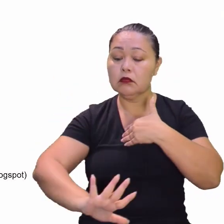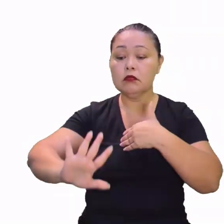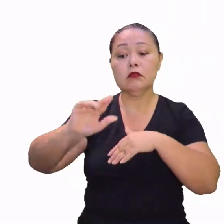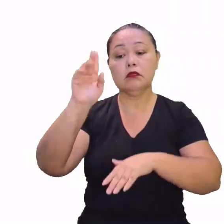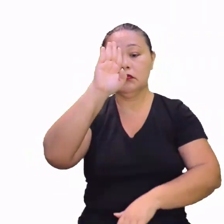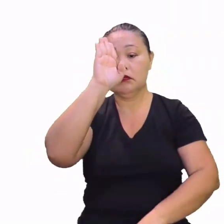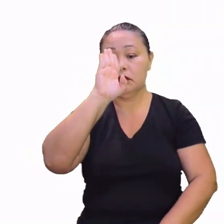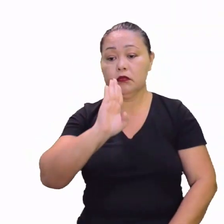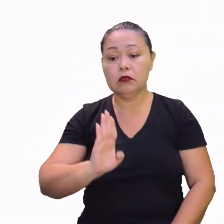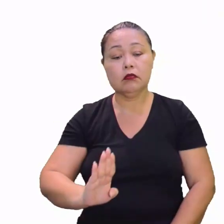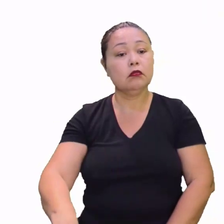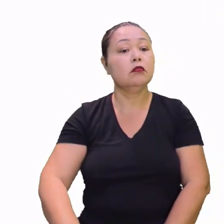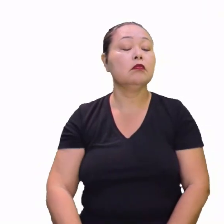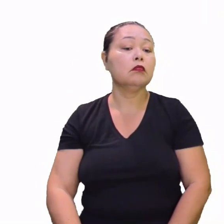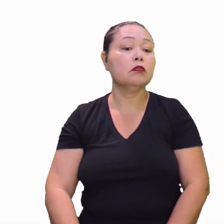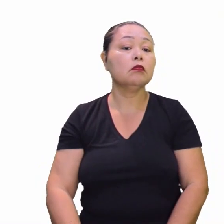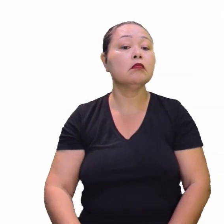Brasil.